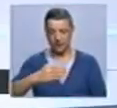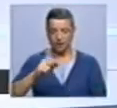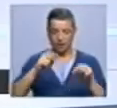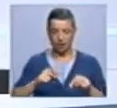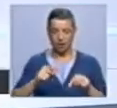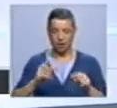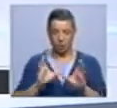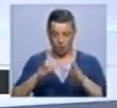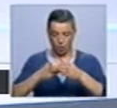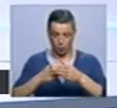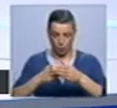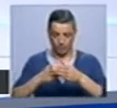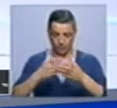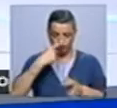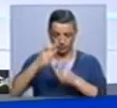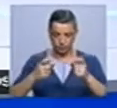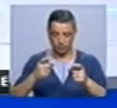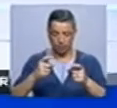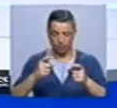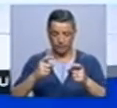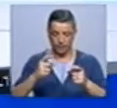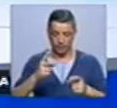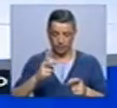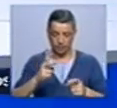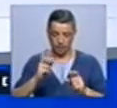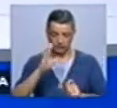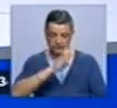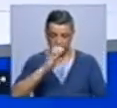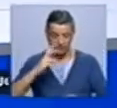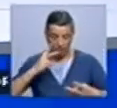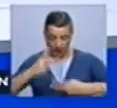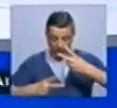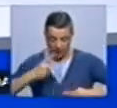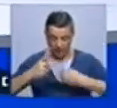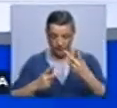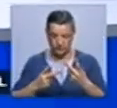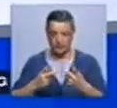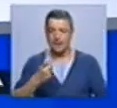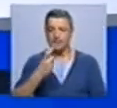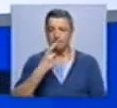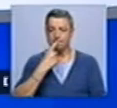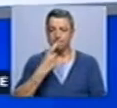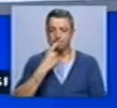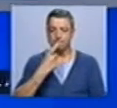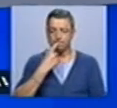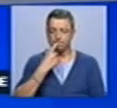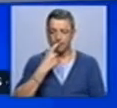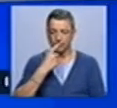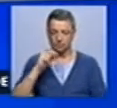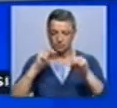um grupo de cientistas da Universidade de Rutgers fizeram a análise de várias pedras, de várias espécies